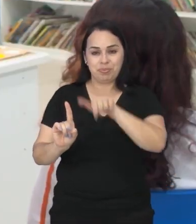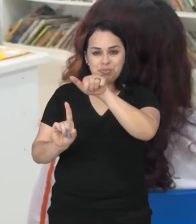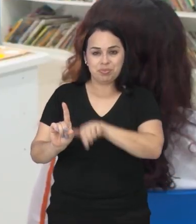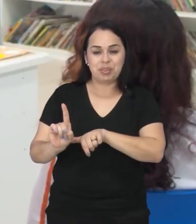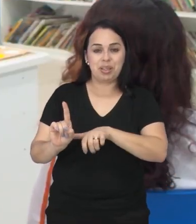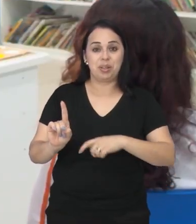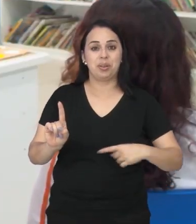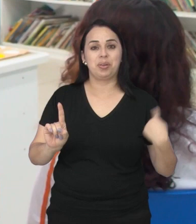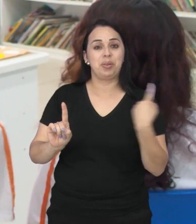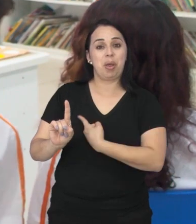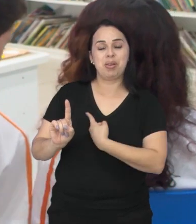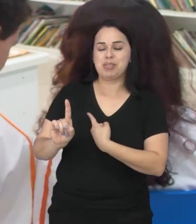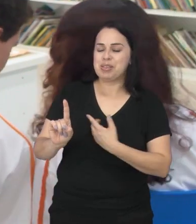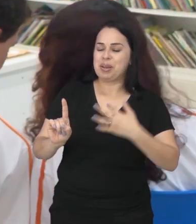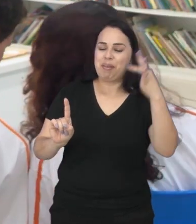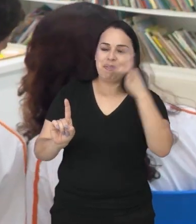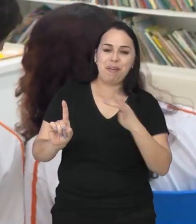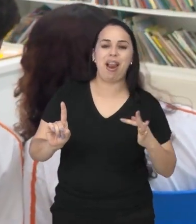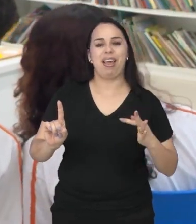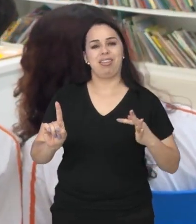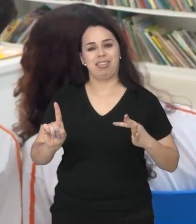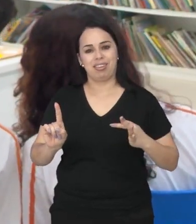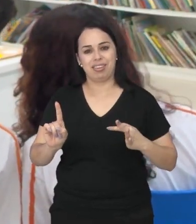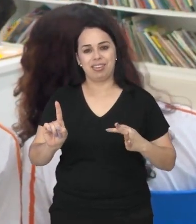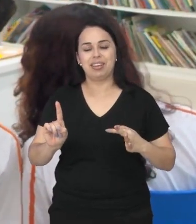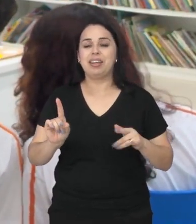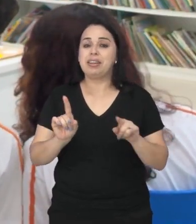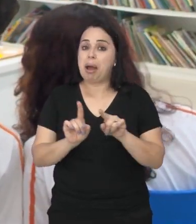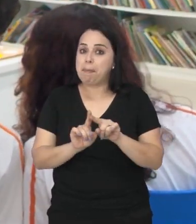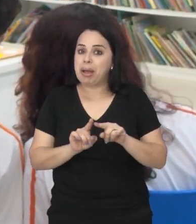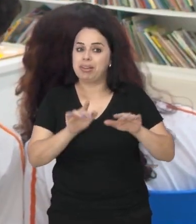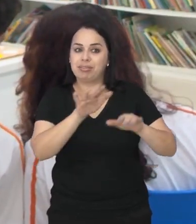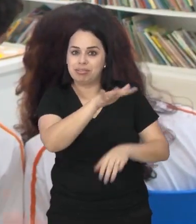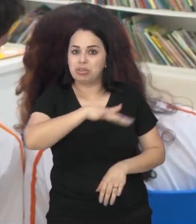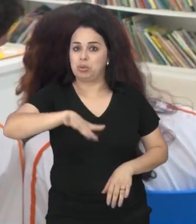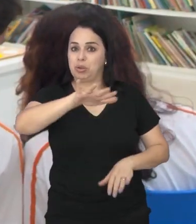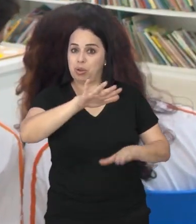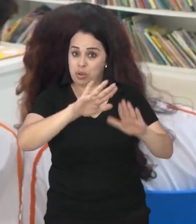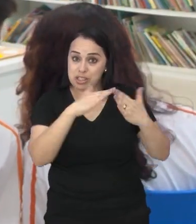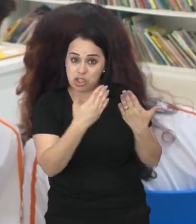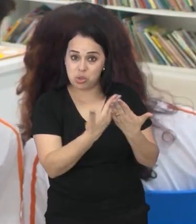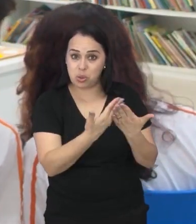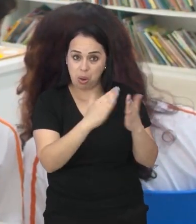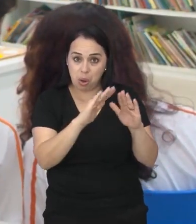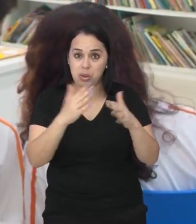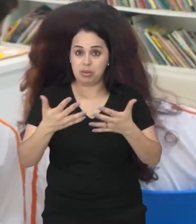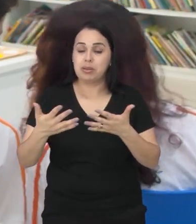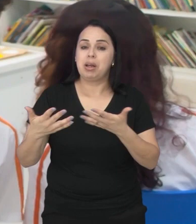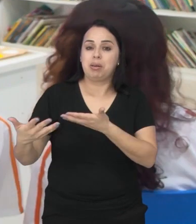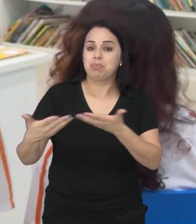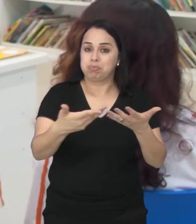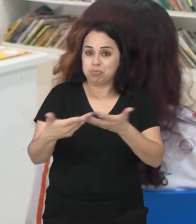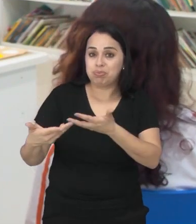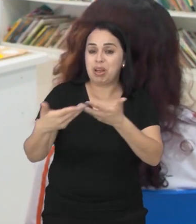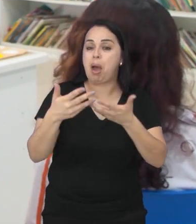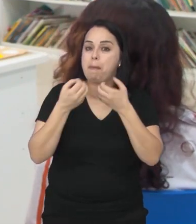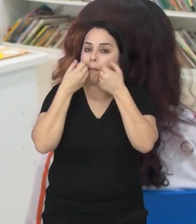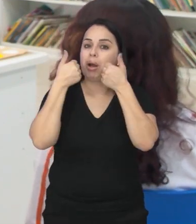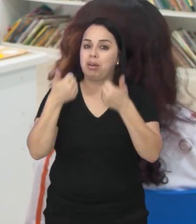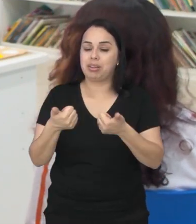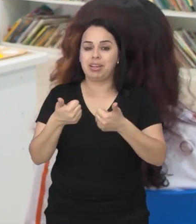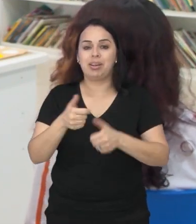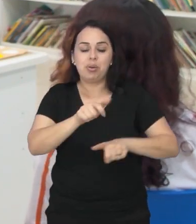do psicólogo foi celebrada aqui na nossa escola. Eu acredito que na rede em si, todos receberam muito bem esse profissional.